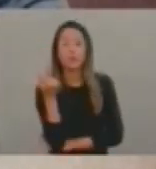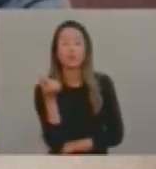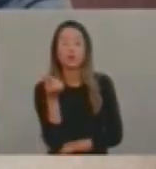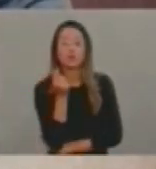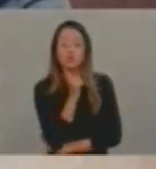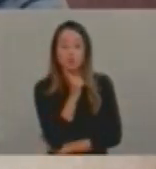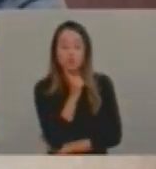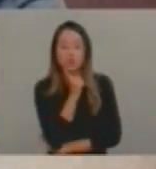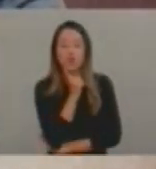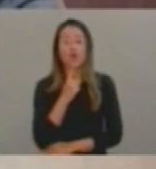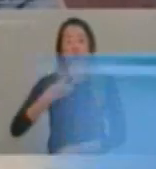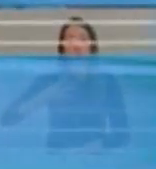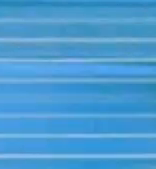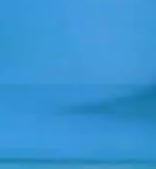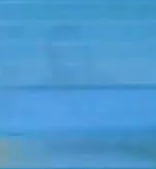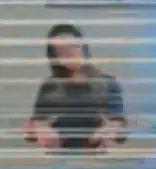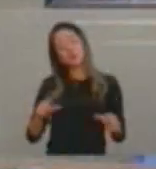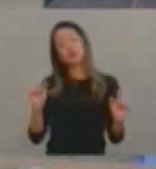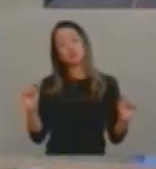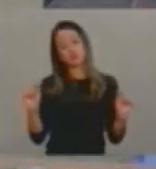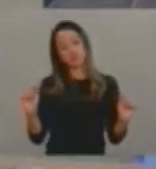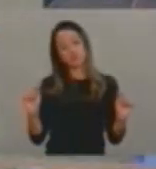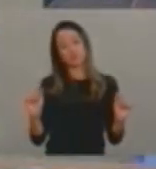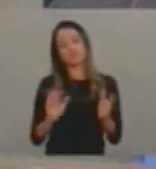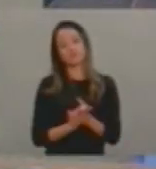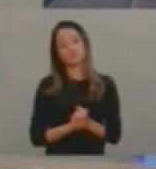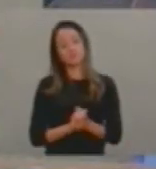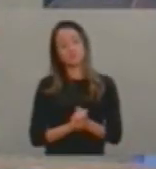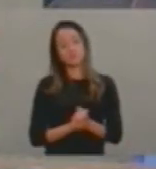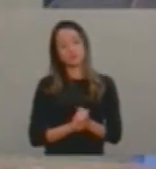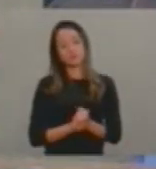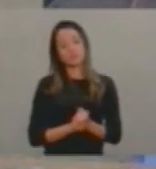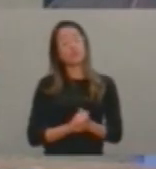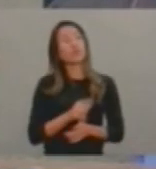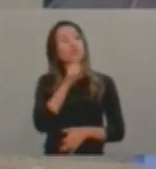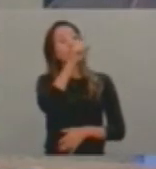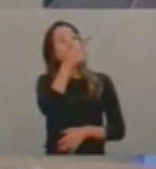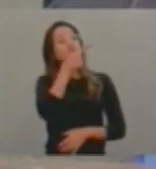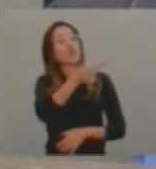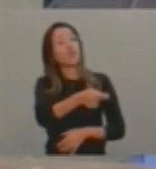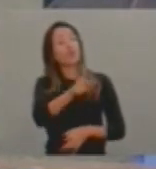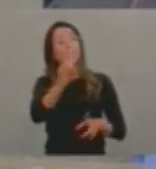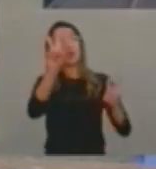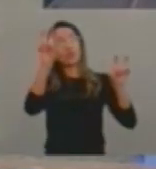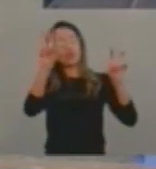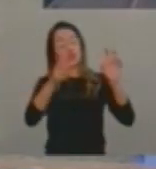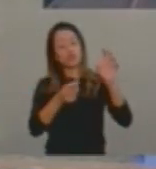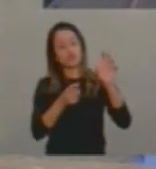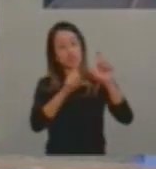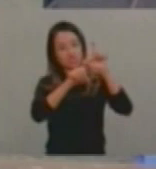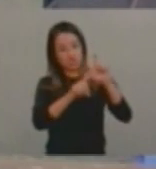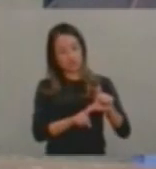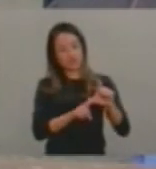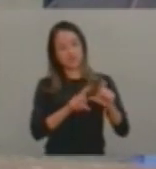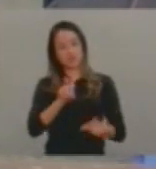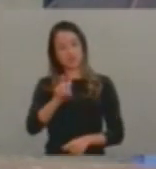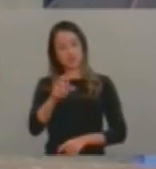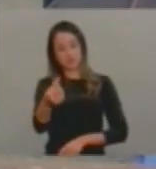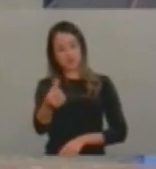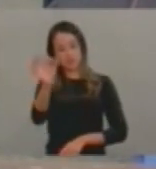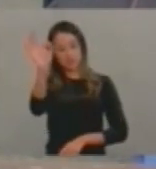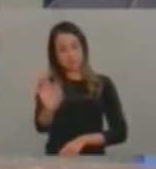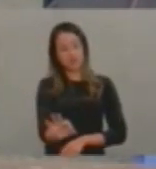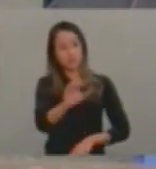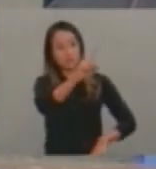Cresceu 40%. Quando Vossa Excelência fala que a dívida do estado cresceu 56%, Vossa Excelência